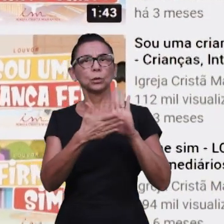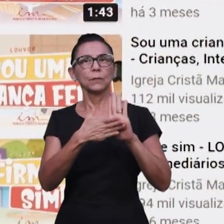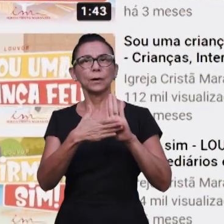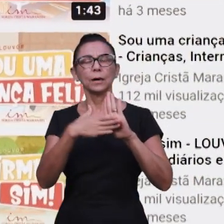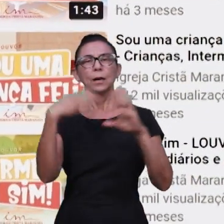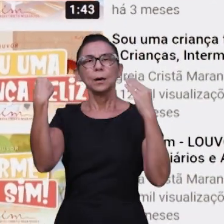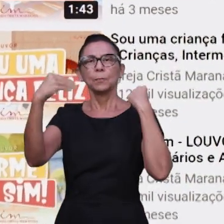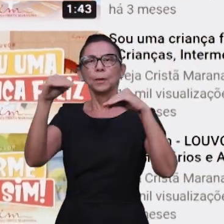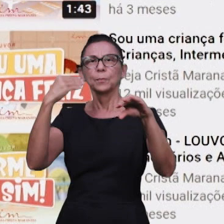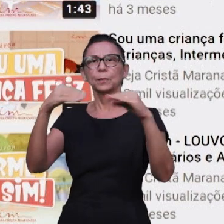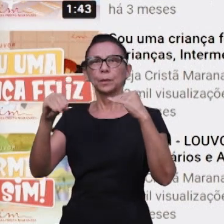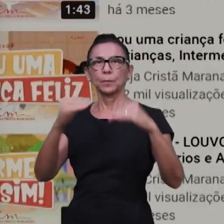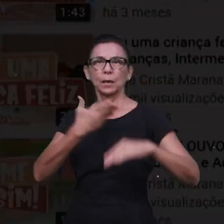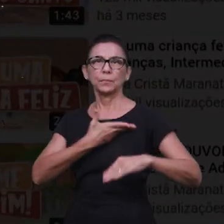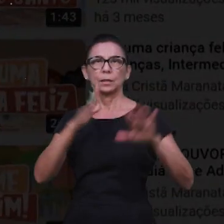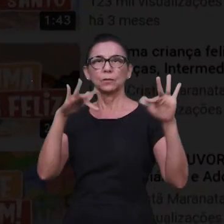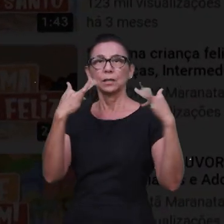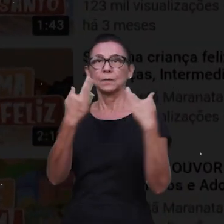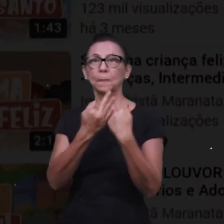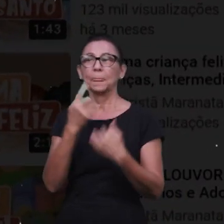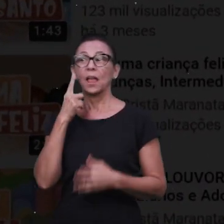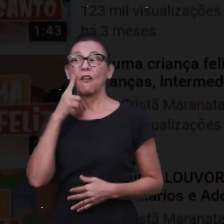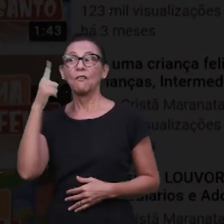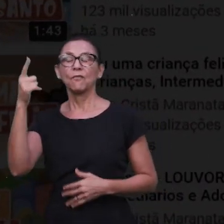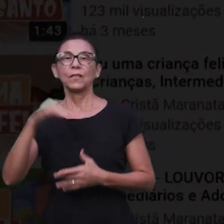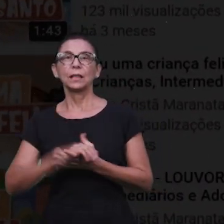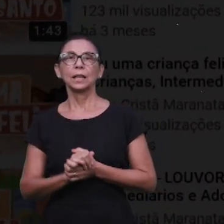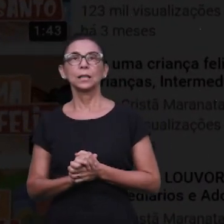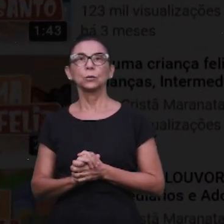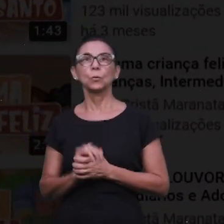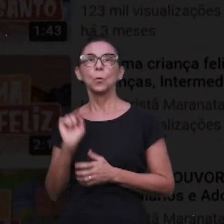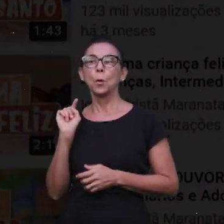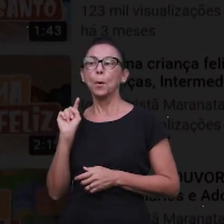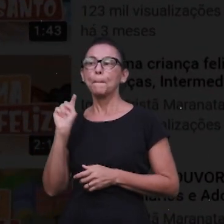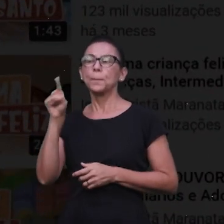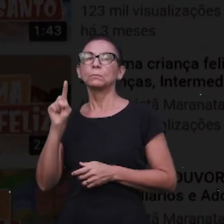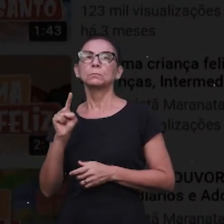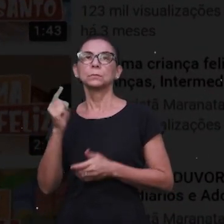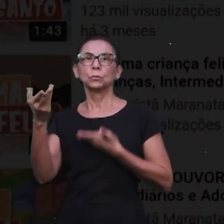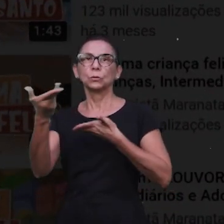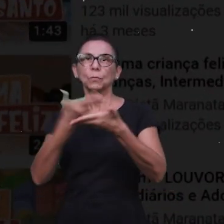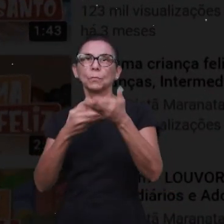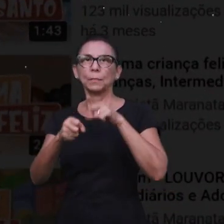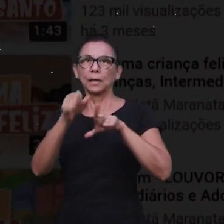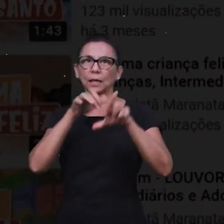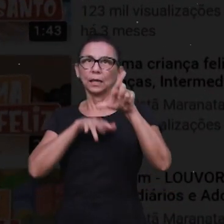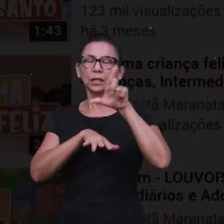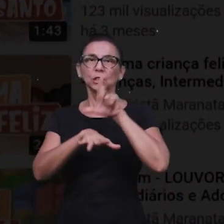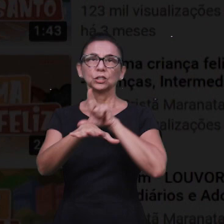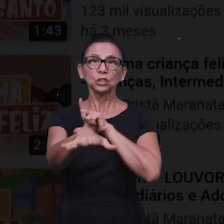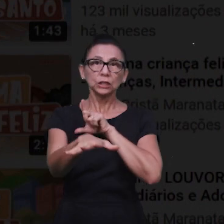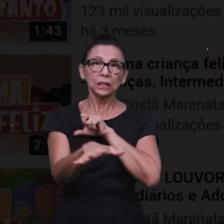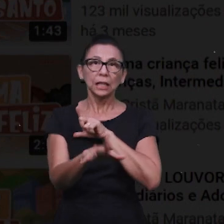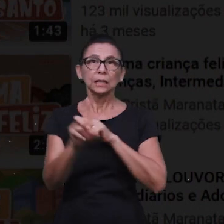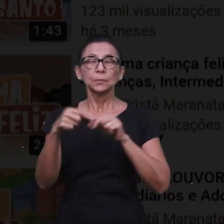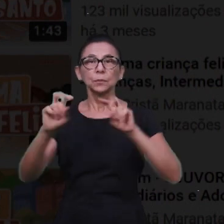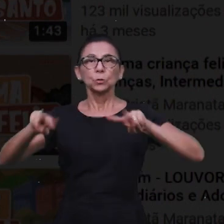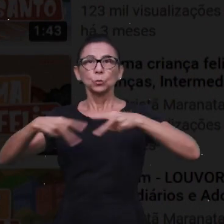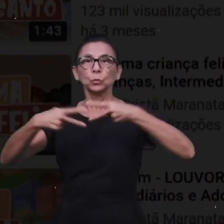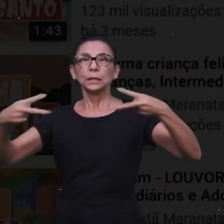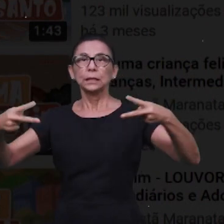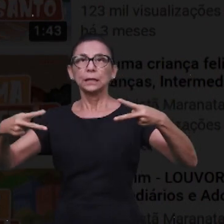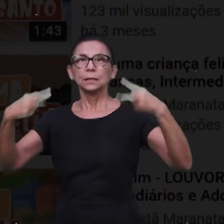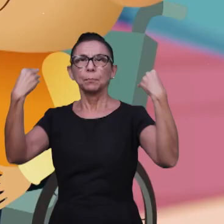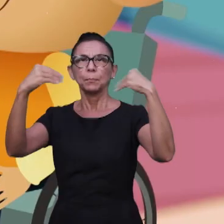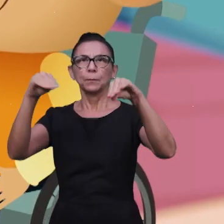ou amigo, é só clicar no botão compartilhar e depois em copiar o link e ele já fica pronto para você colar no WhatsApp. Simples